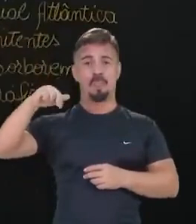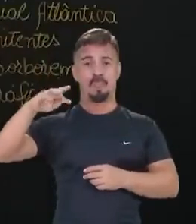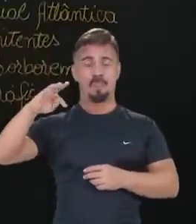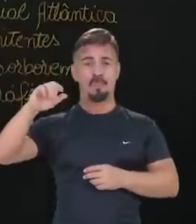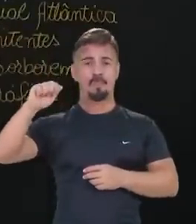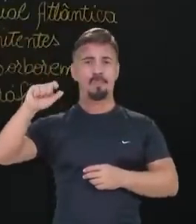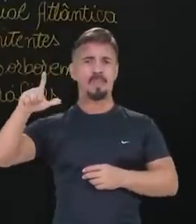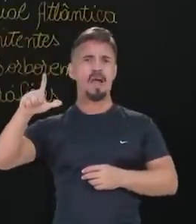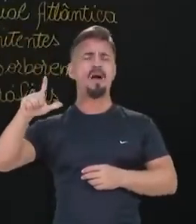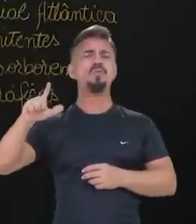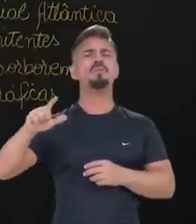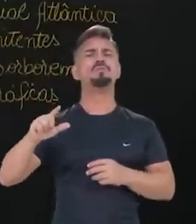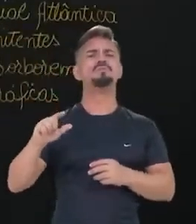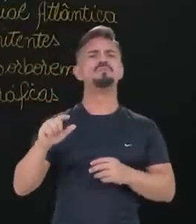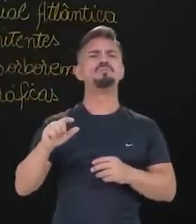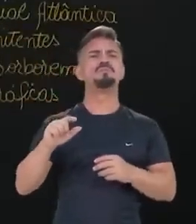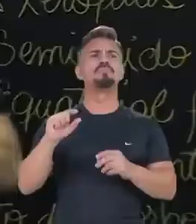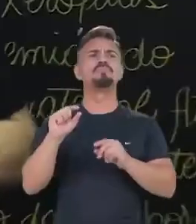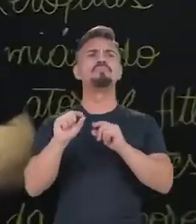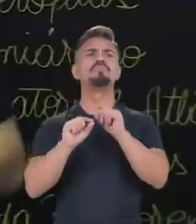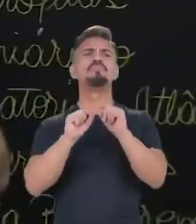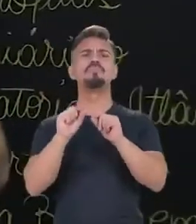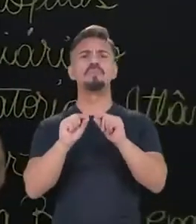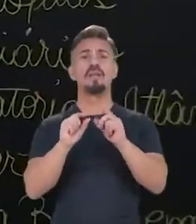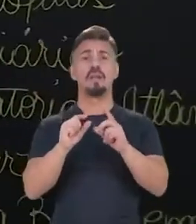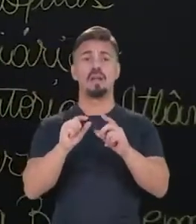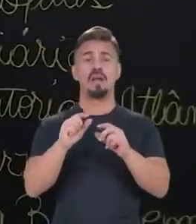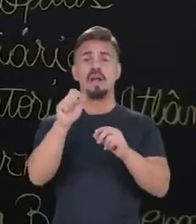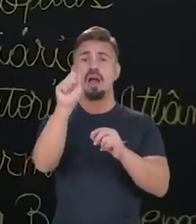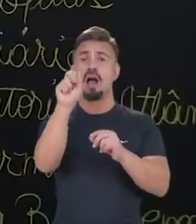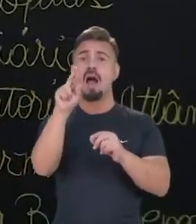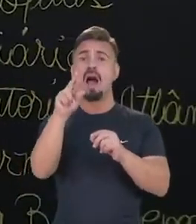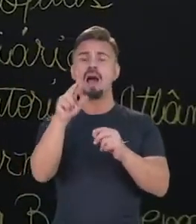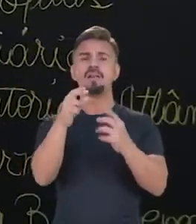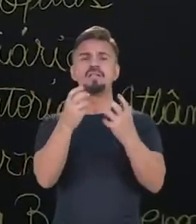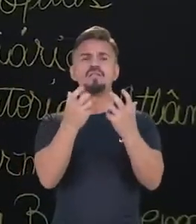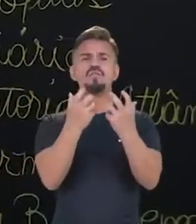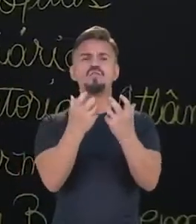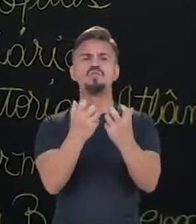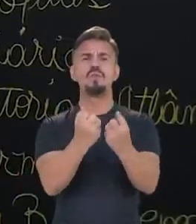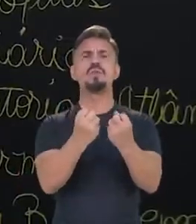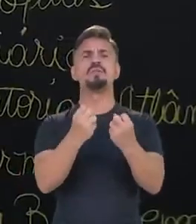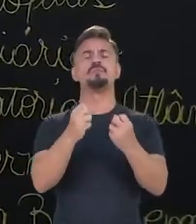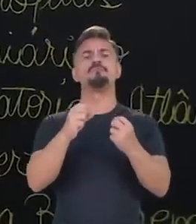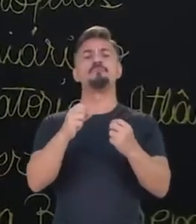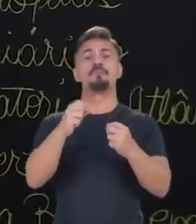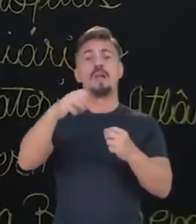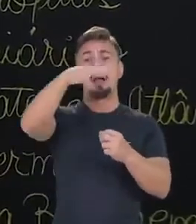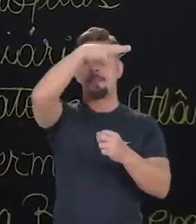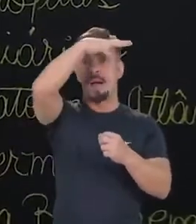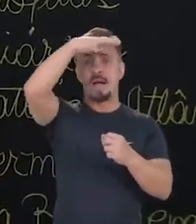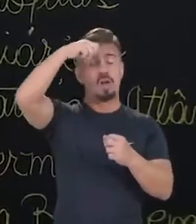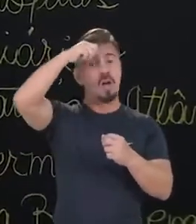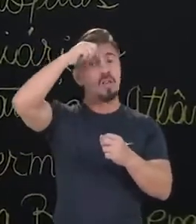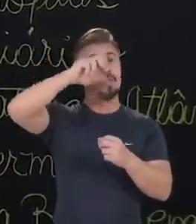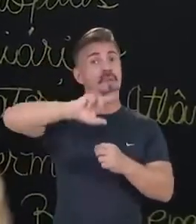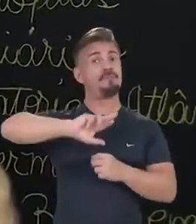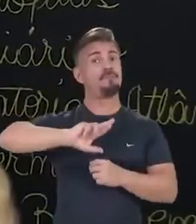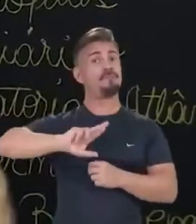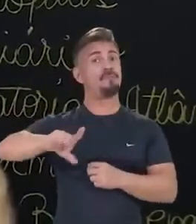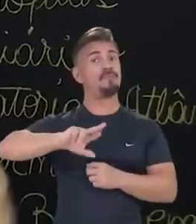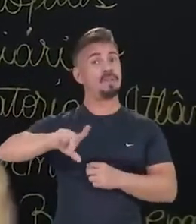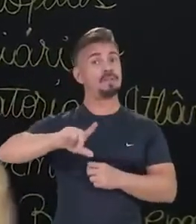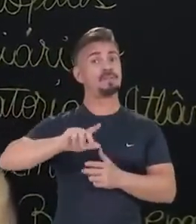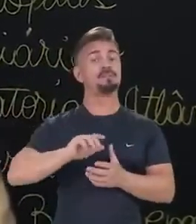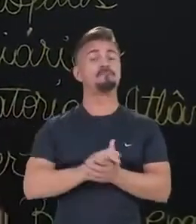dizemos que é uma massa continental, ela vai ser uma massa de ar seca. Mas aqui na Amazônia não. Na Amazônia ela é uma